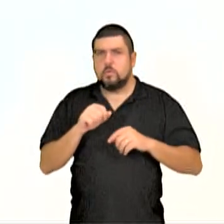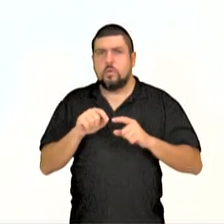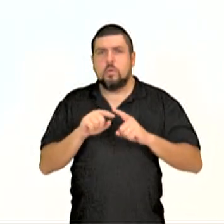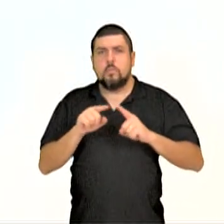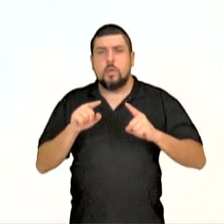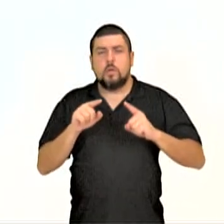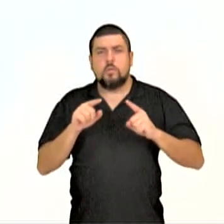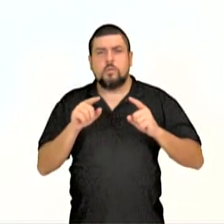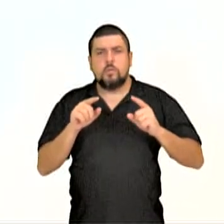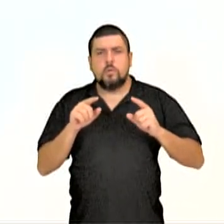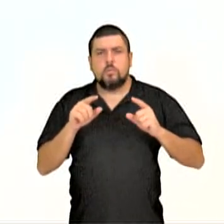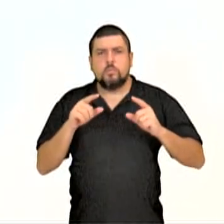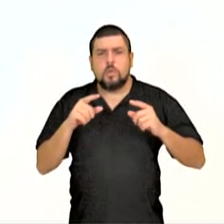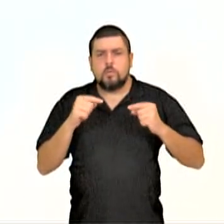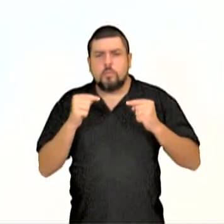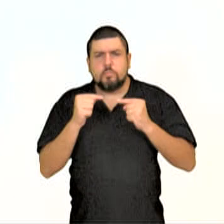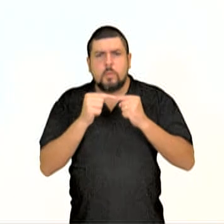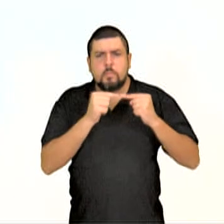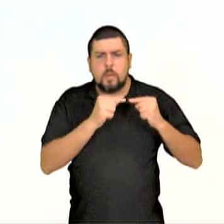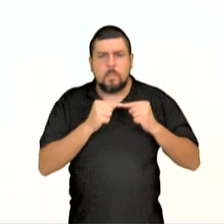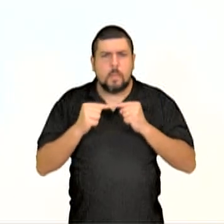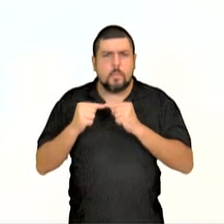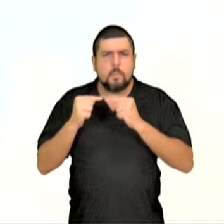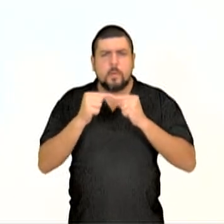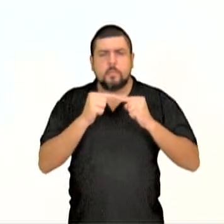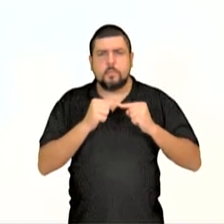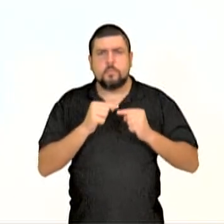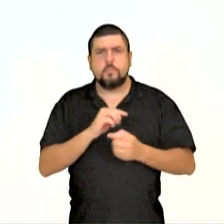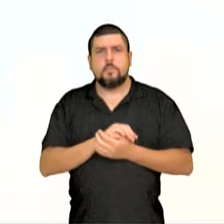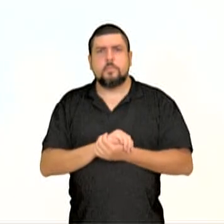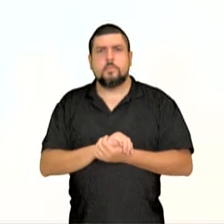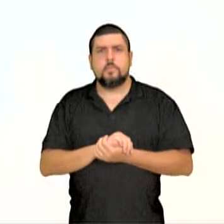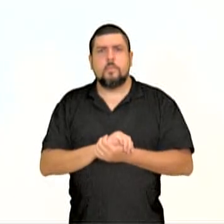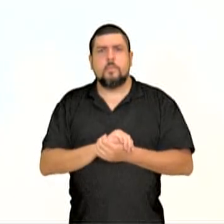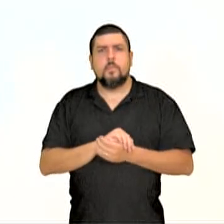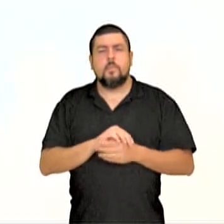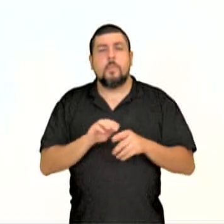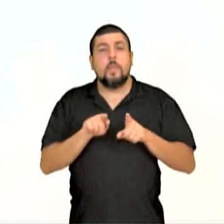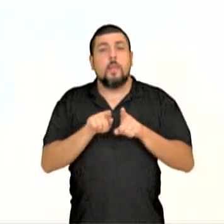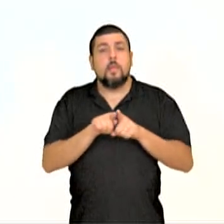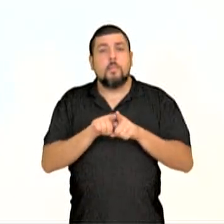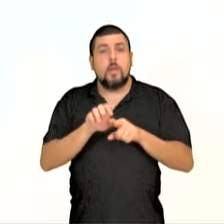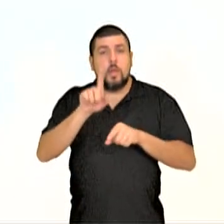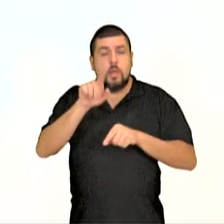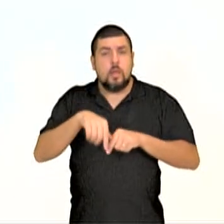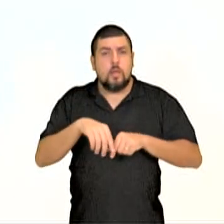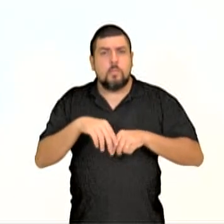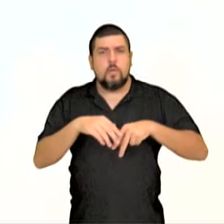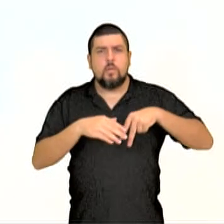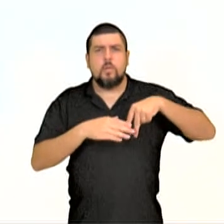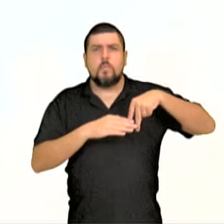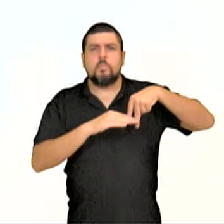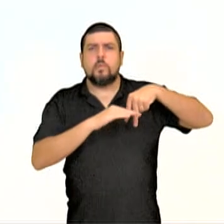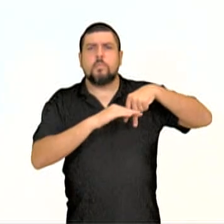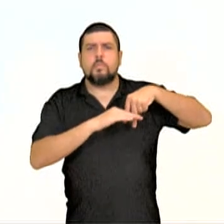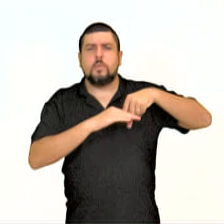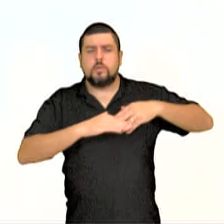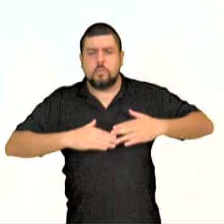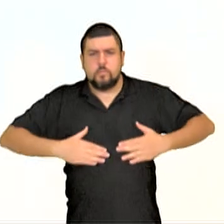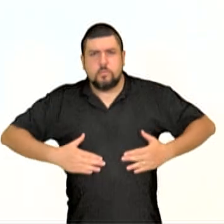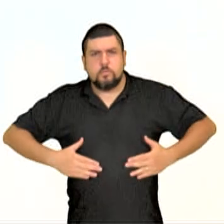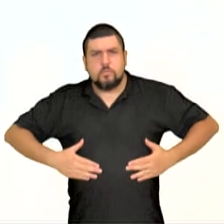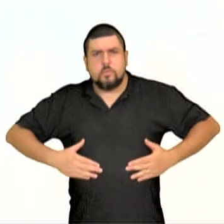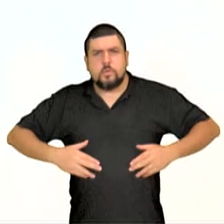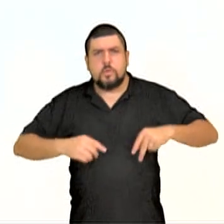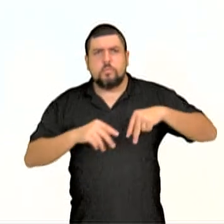sincronizados e harmoniosos. Primeira definição. Também a gente pode dizer que são movimentos finos de quadril, a definição é diferente.